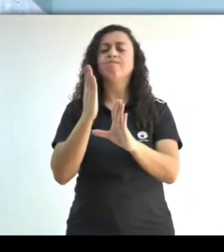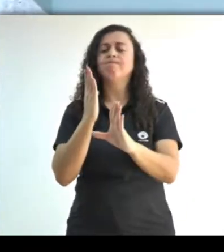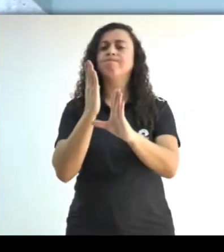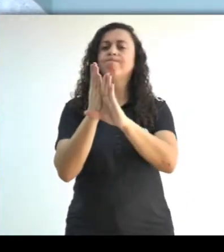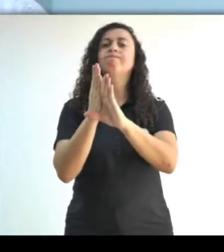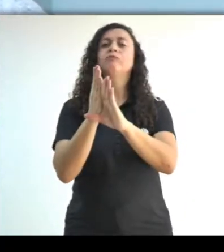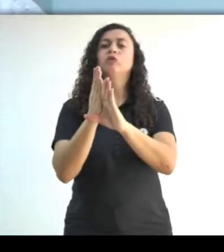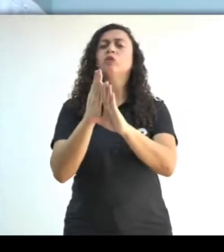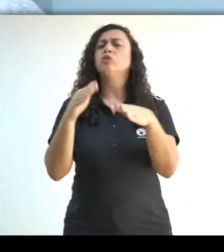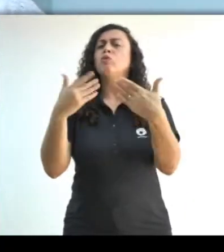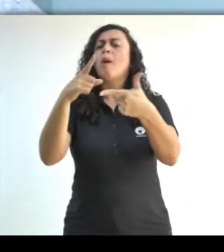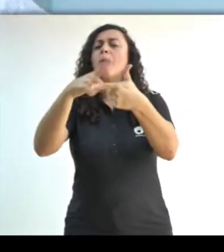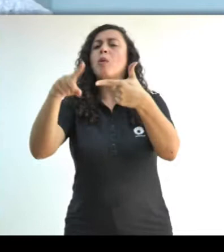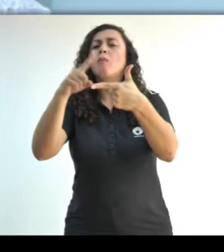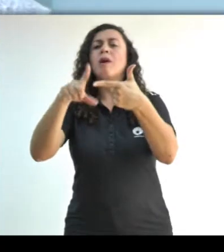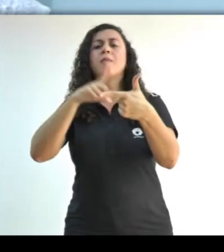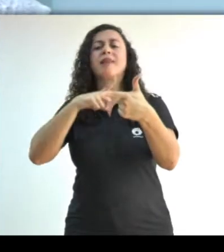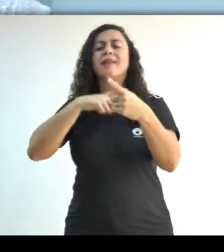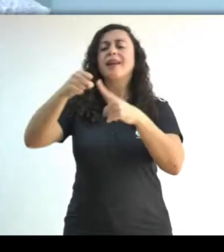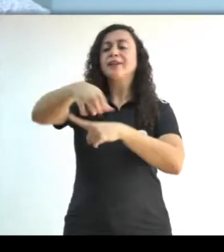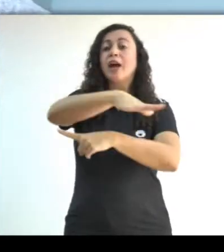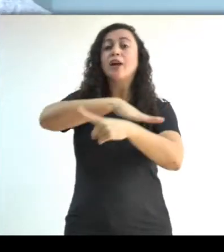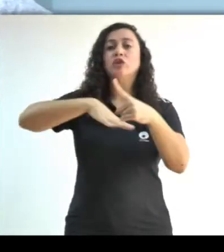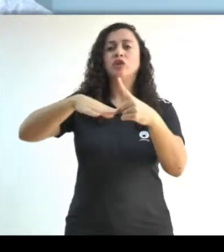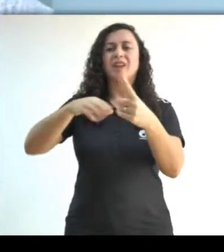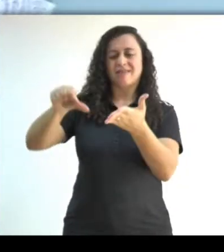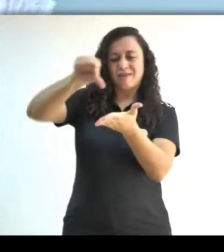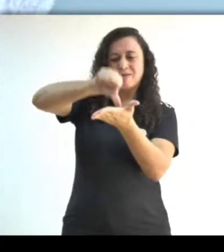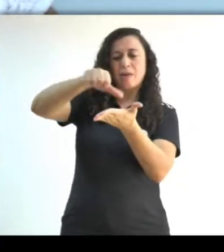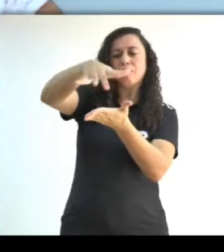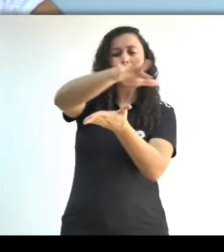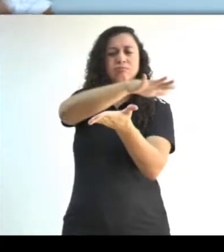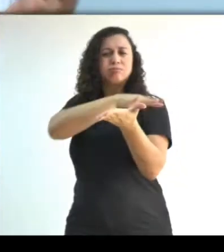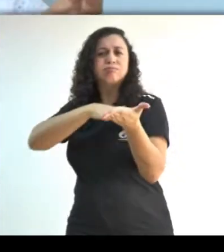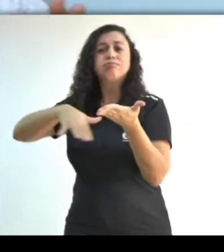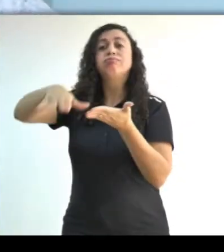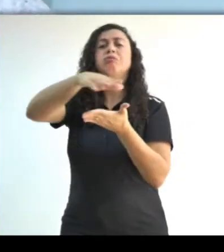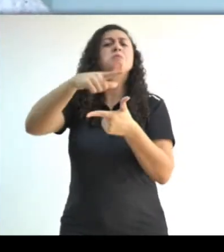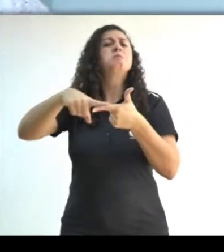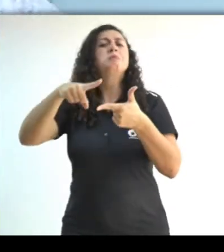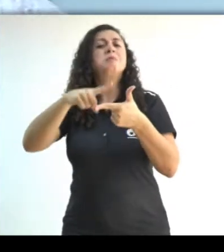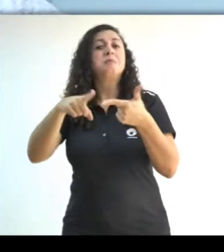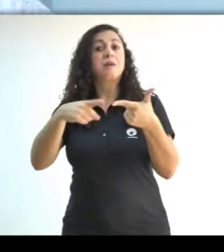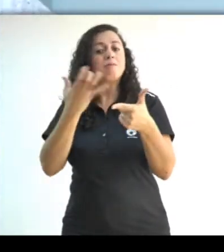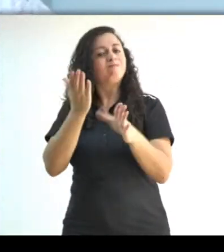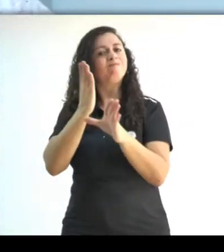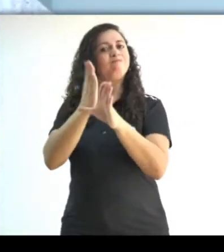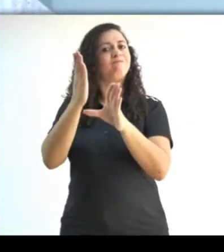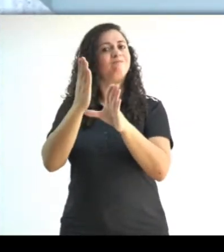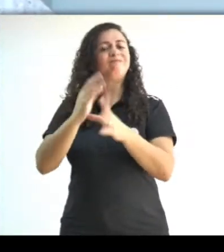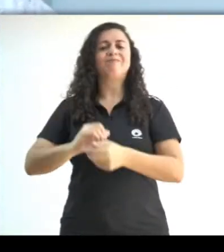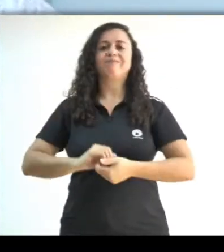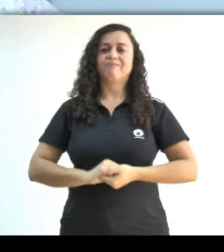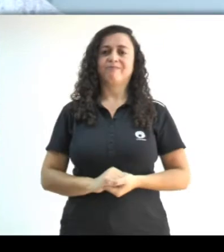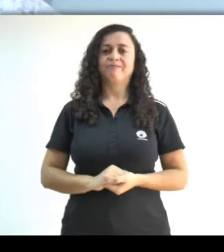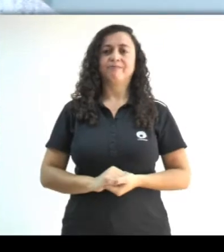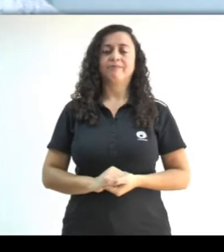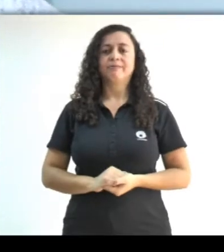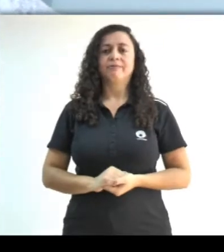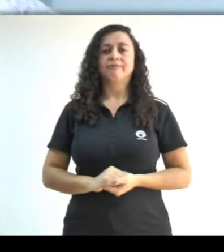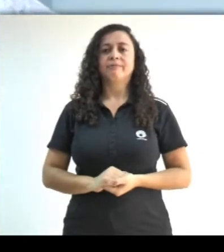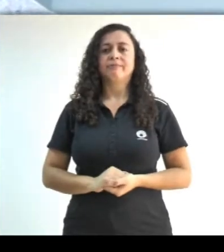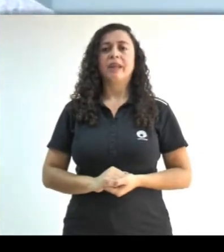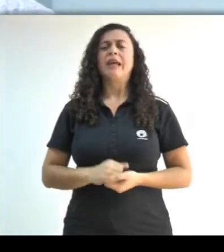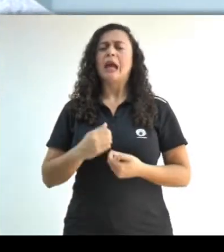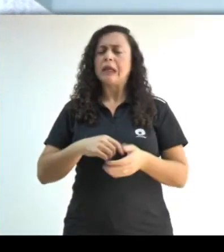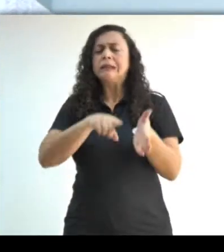diagnóstico, quais eram os principais problemas sociais da região onde se localizava a FCA. Como um